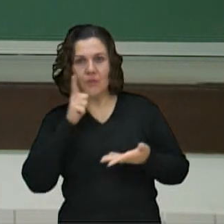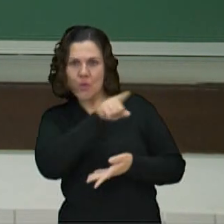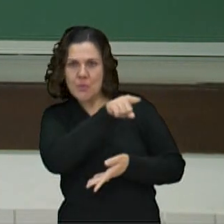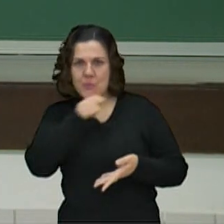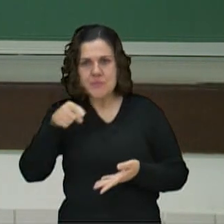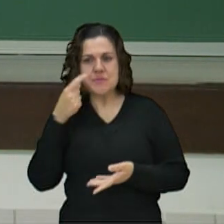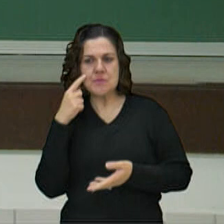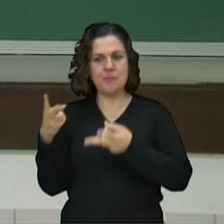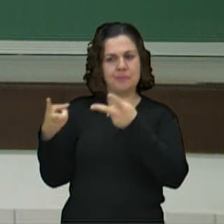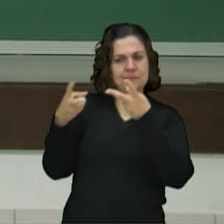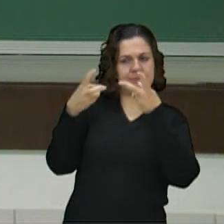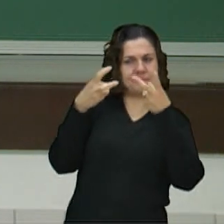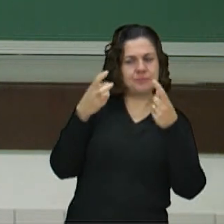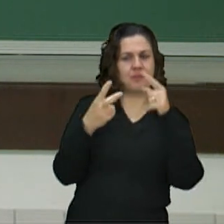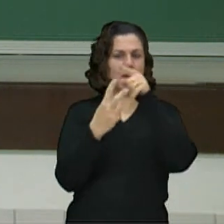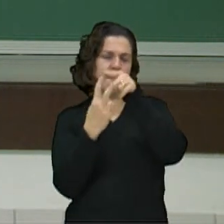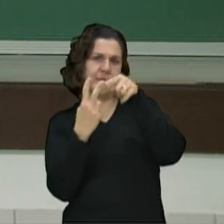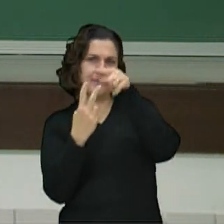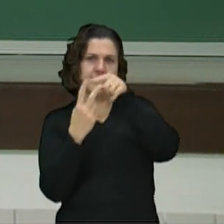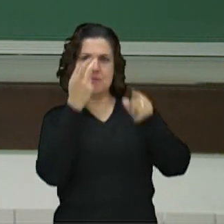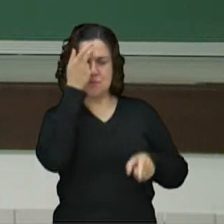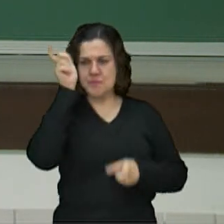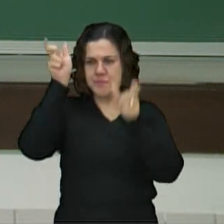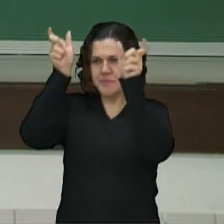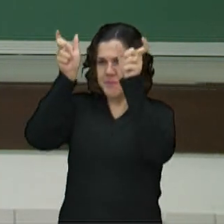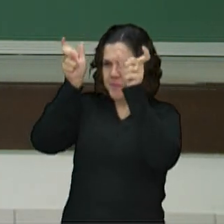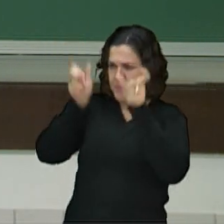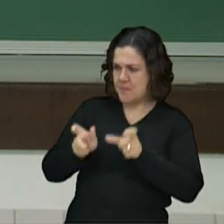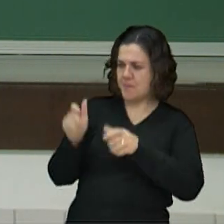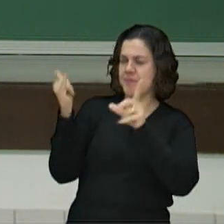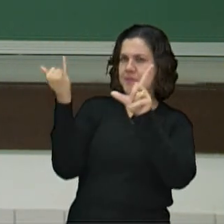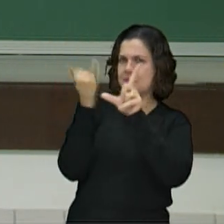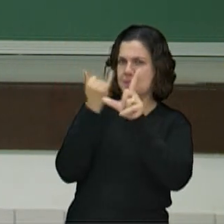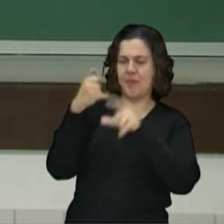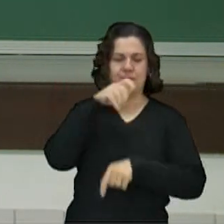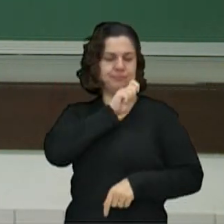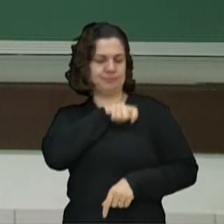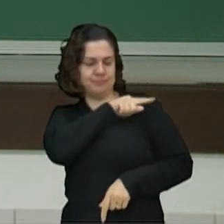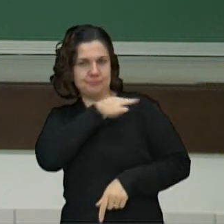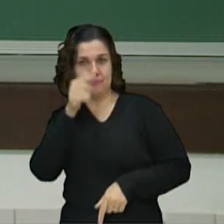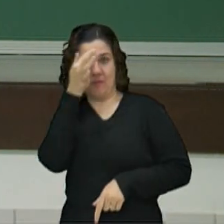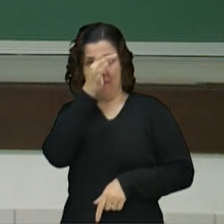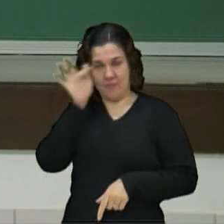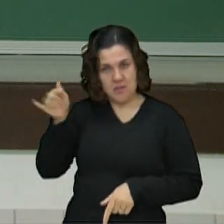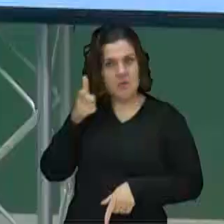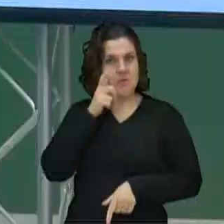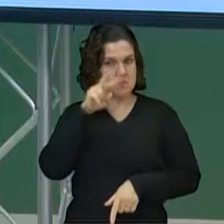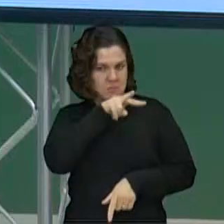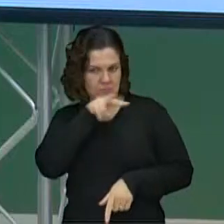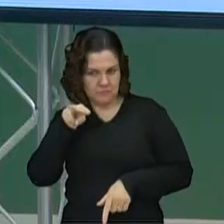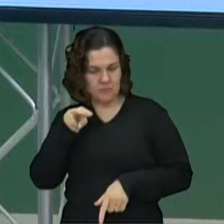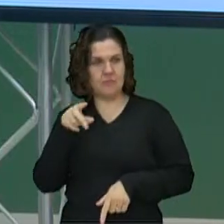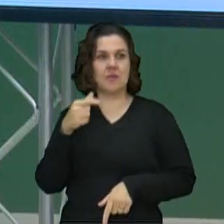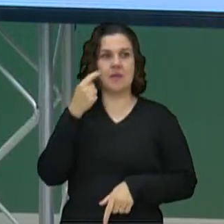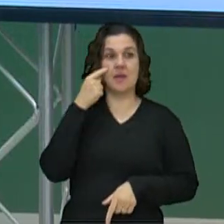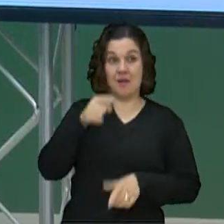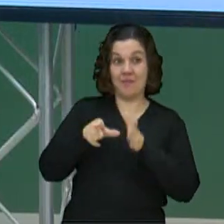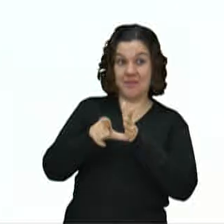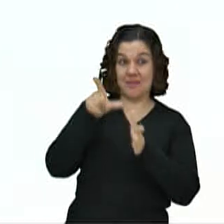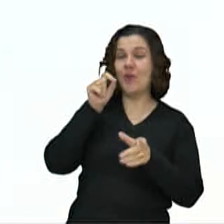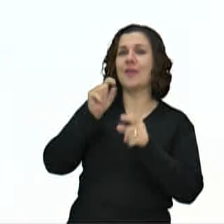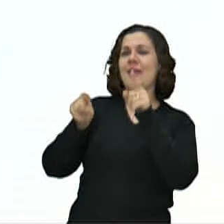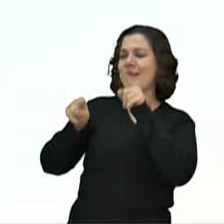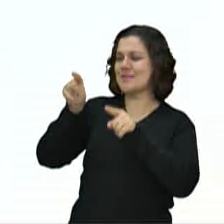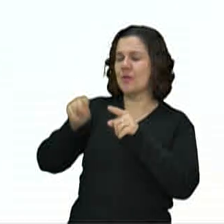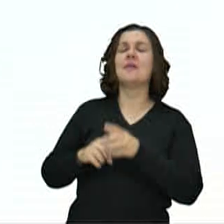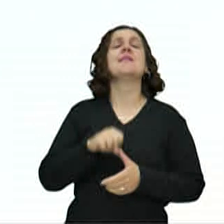Conseguiu identificar os dois personagens dessa imagem satírica francesa? Conseguiu ver? Lembrou das imagens anteriores?